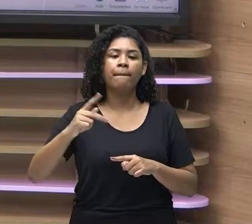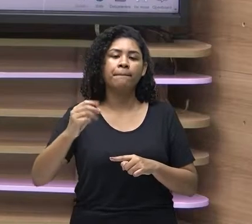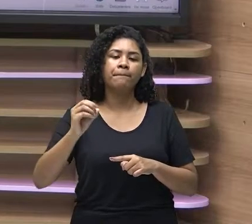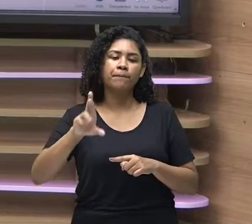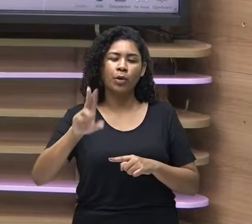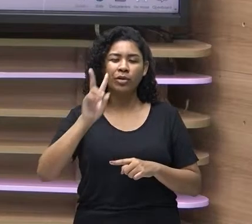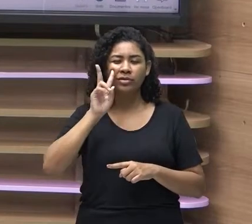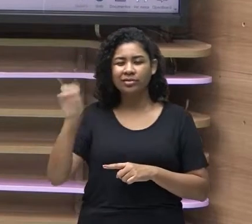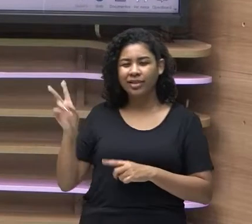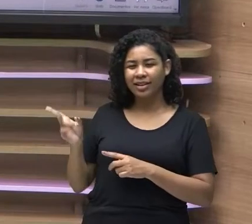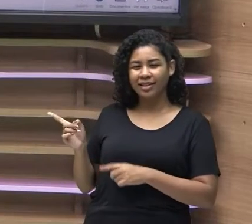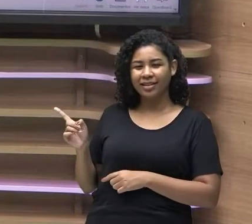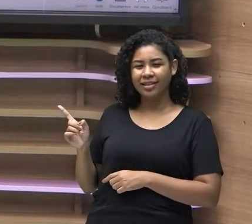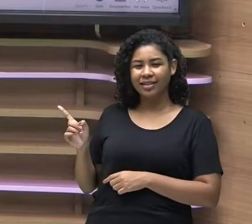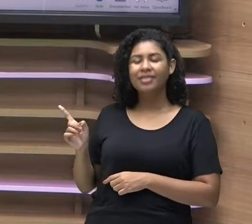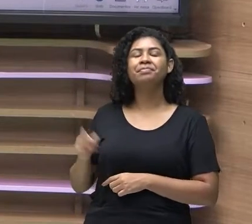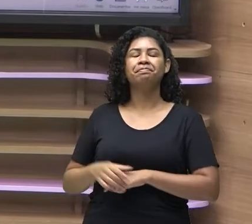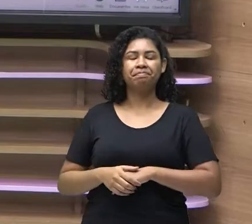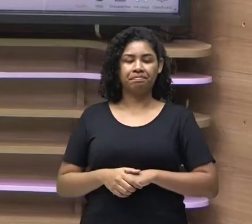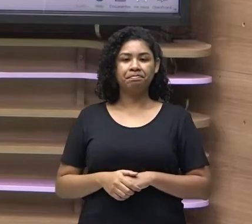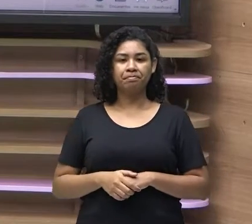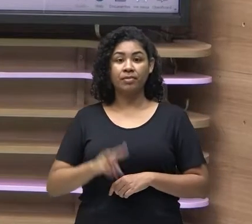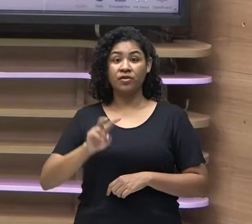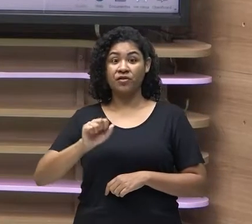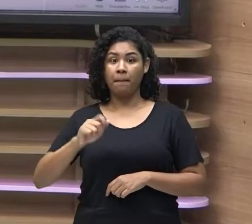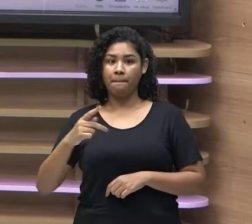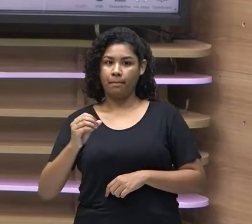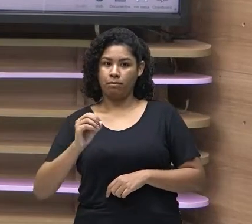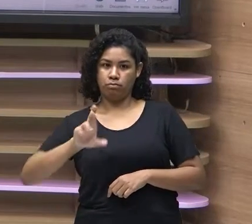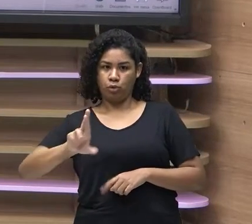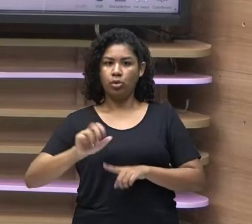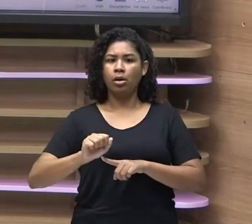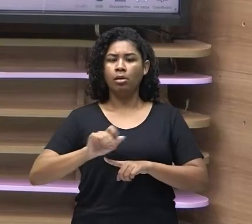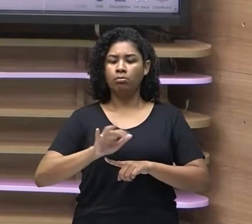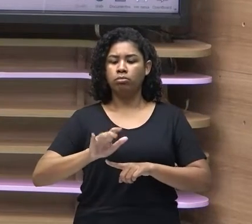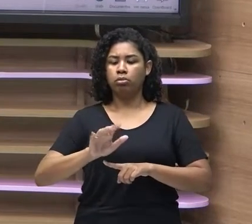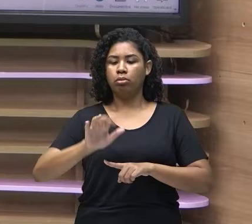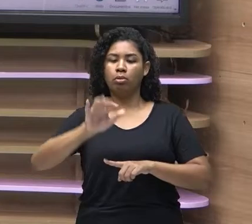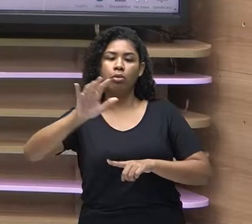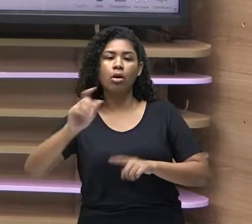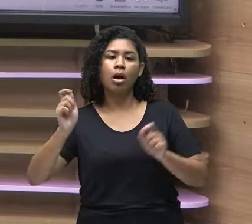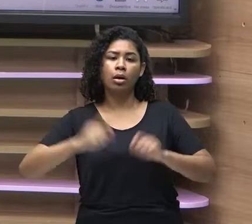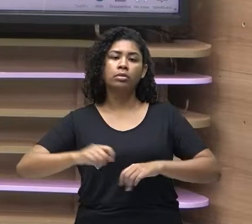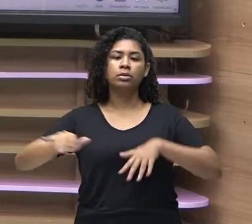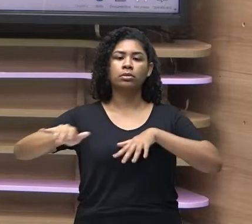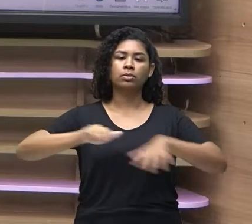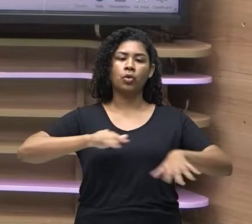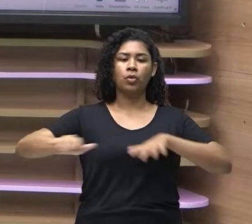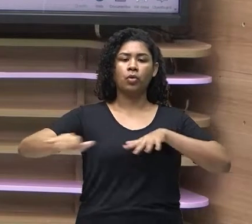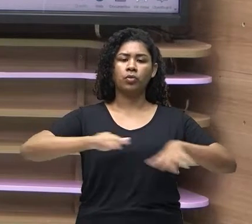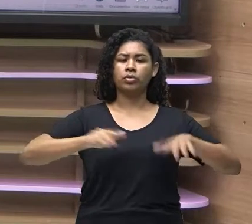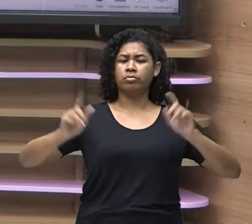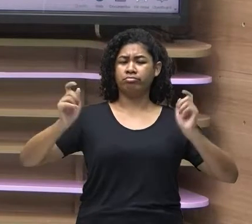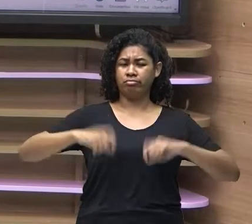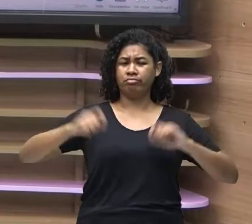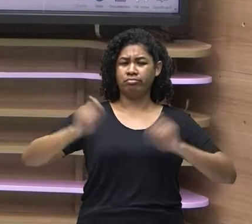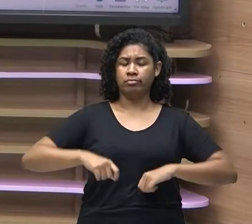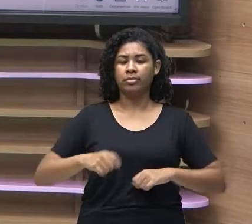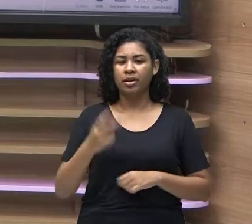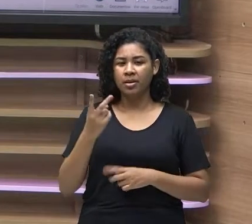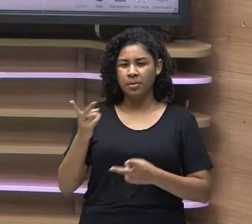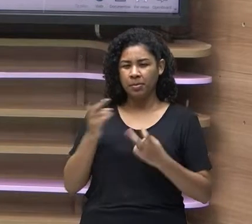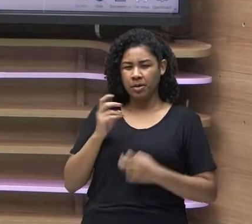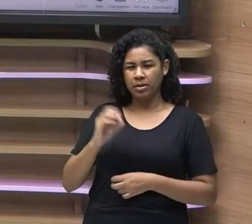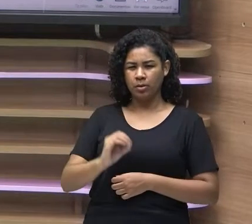ó. E esse vapor que sai gera movimento, né? Essa bolinha aqui, ó, que a gente vai observar